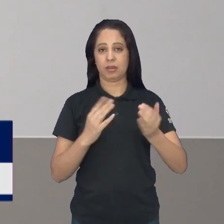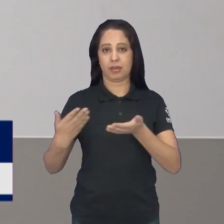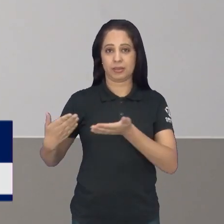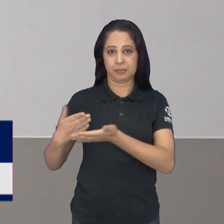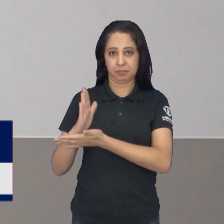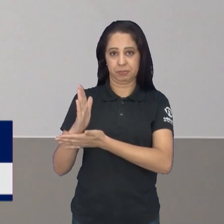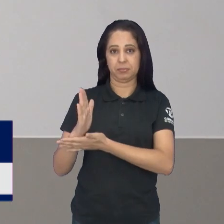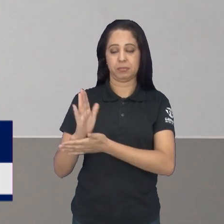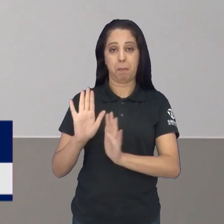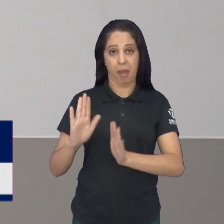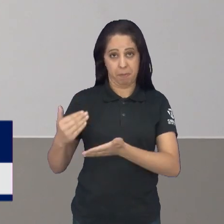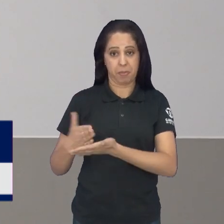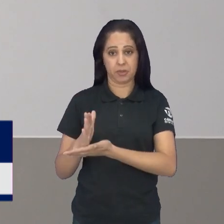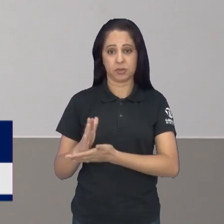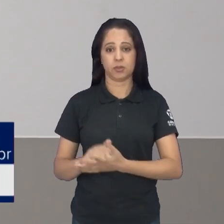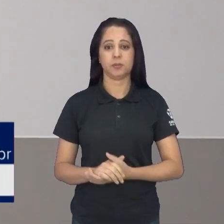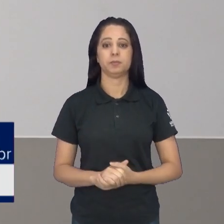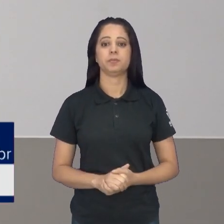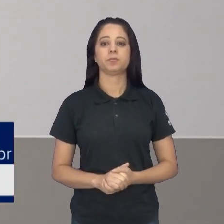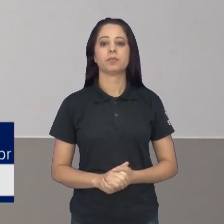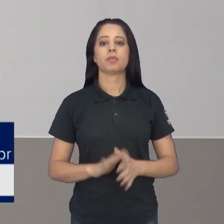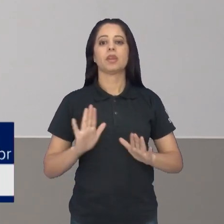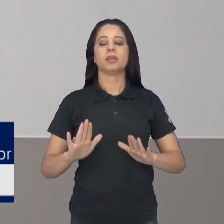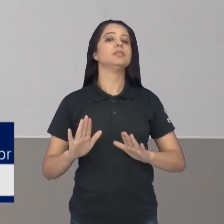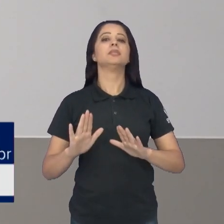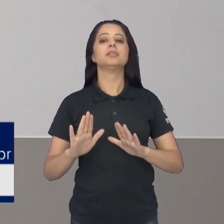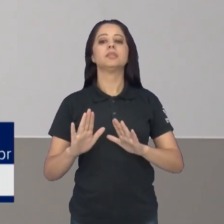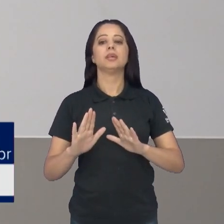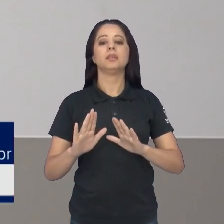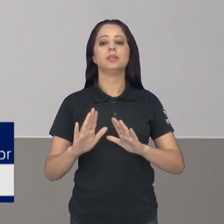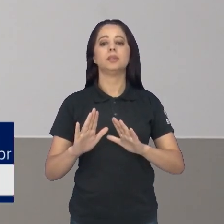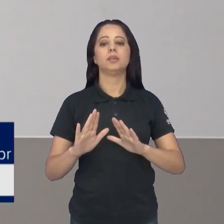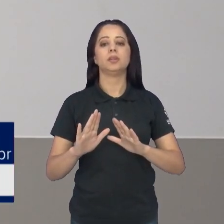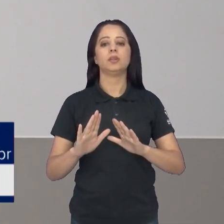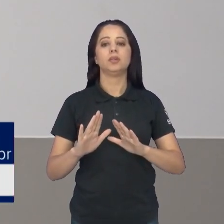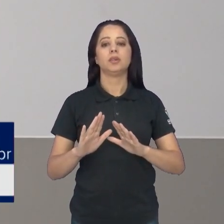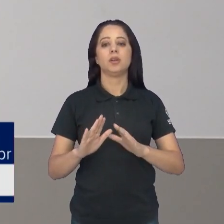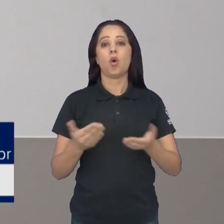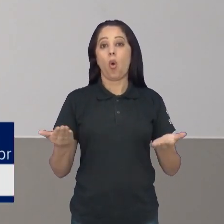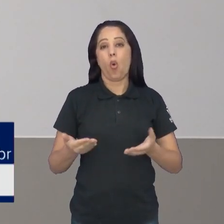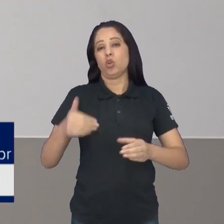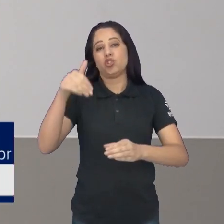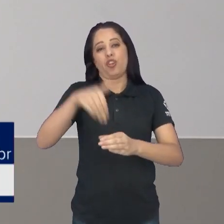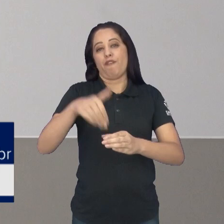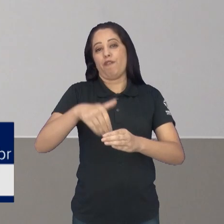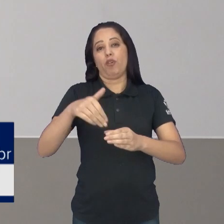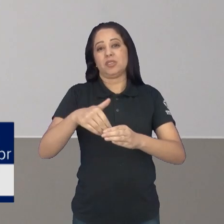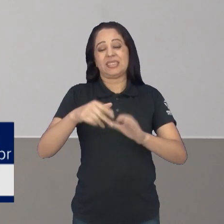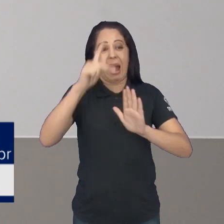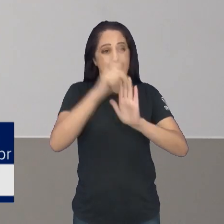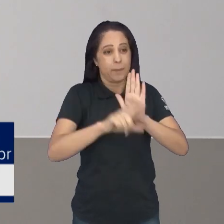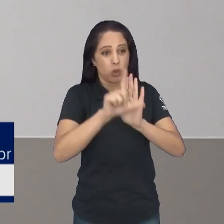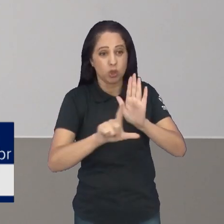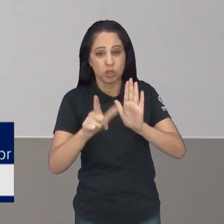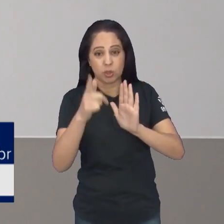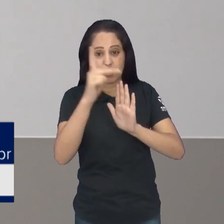aprovado. Devido ao adiamento aprovado, fica prejudicada a votação dos demais processos da